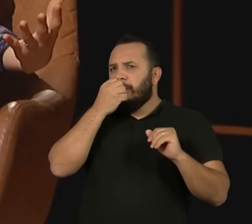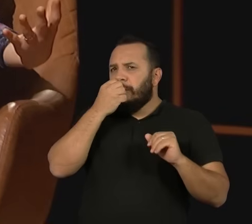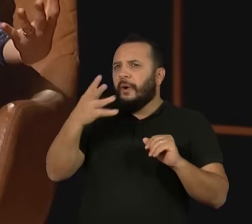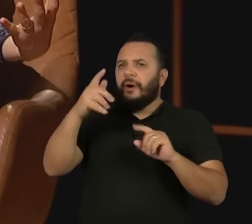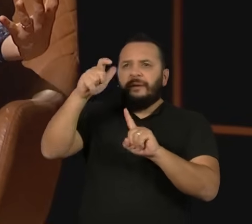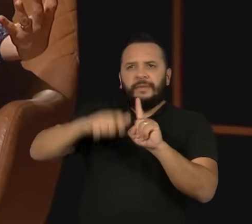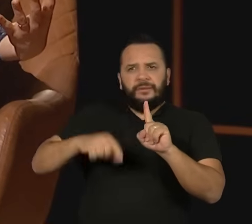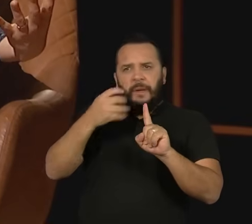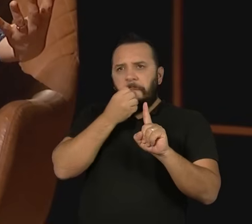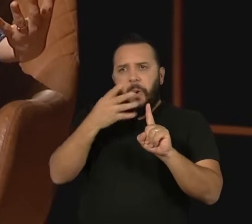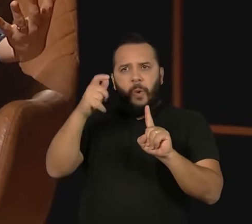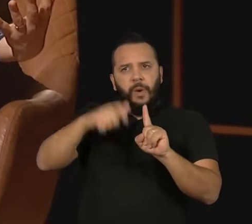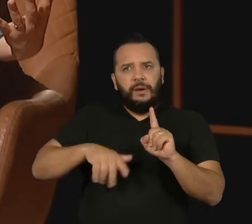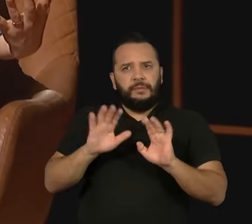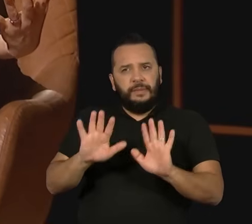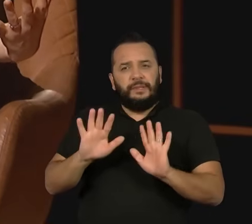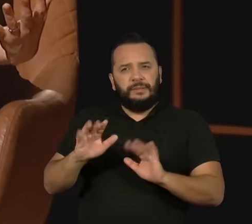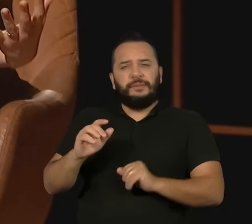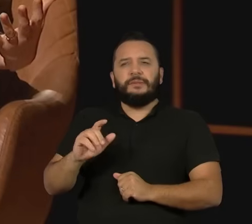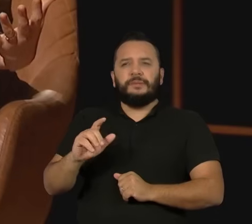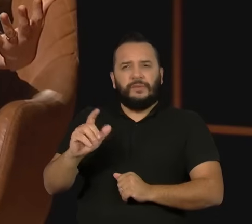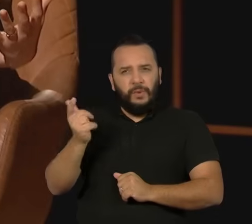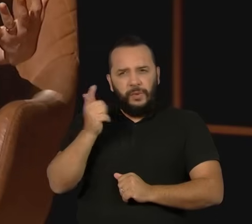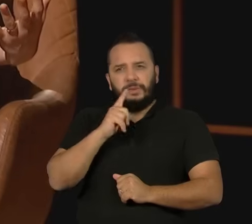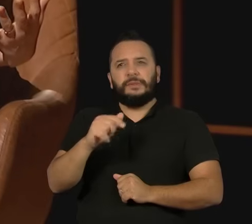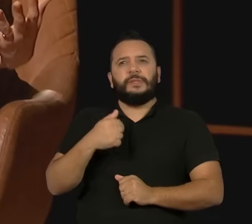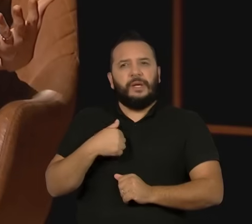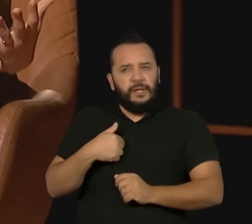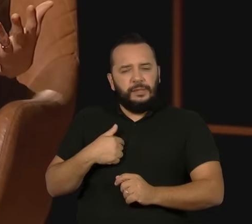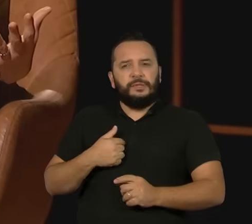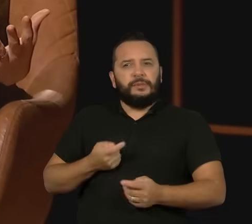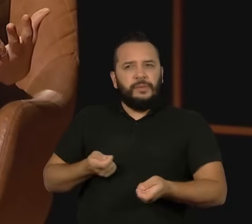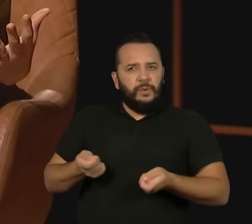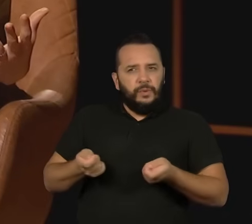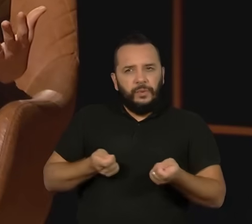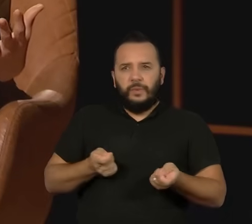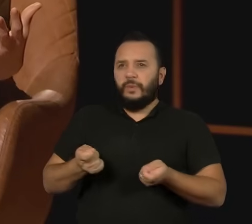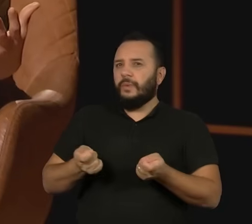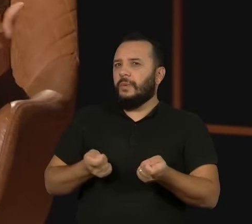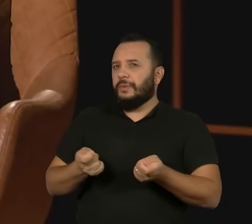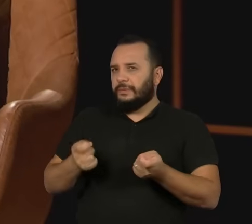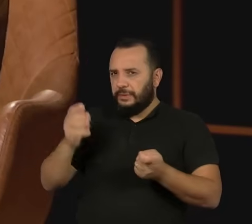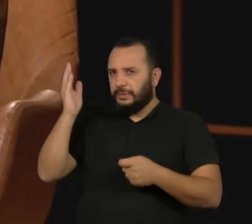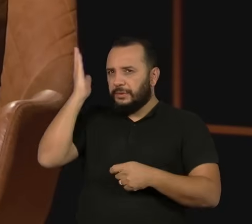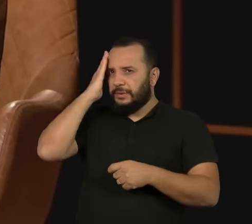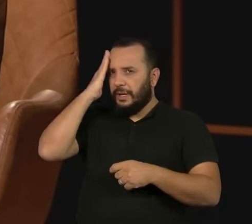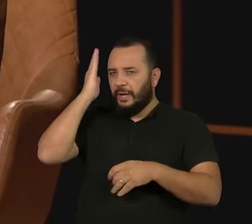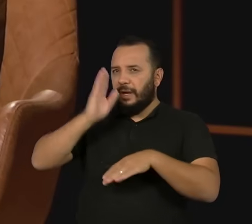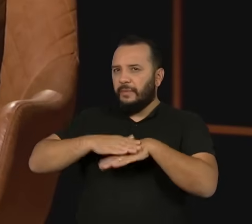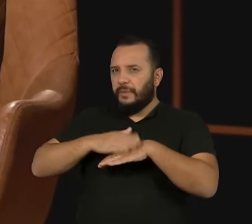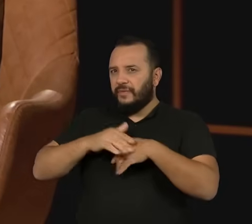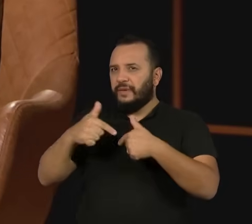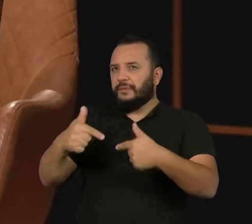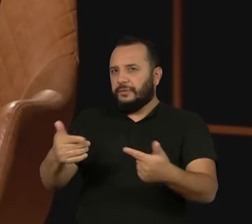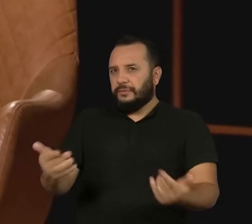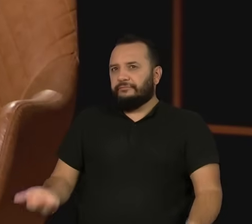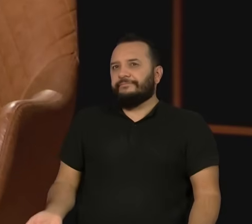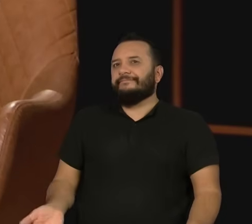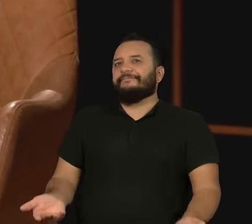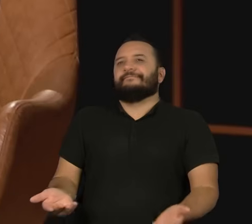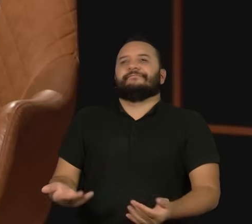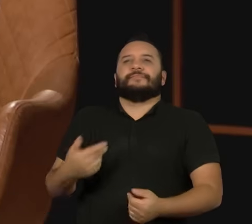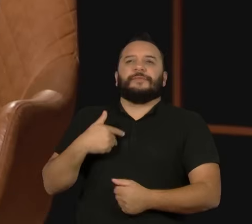está conseguindo ter um maior domínio daquilo. Você sabe o que você está fazendo. Então, foi